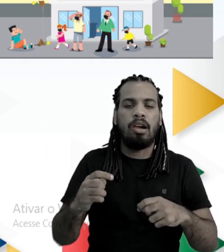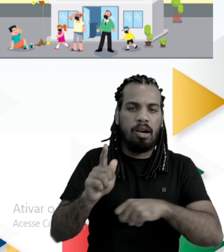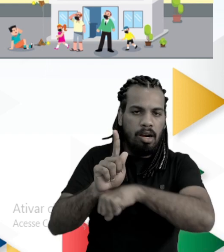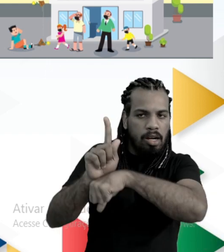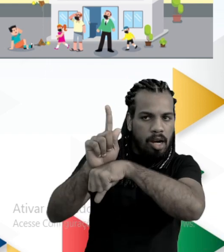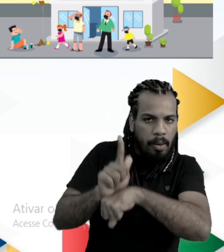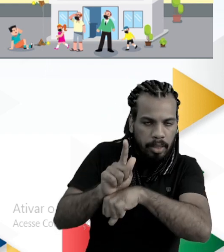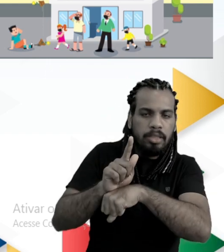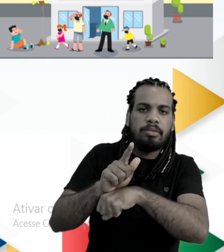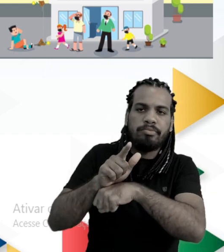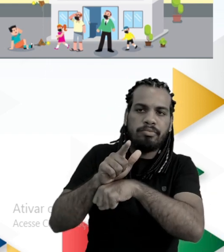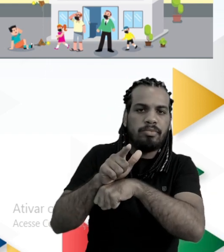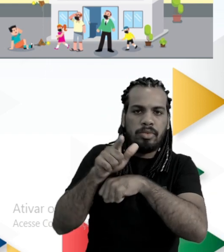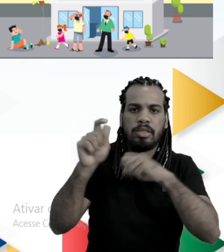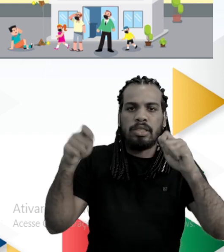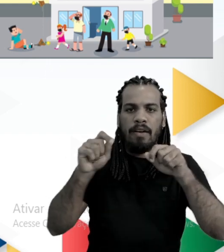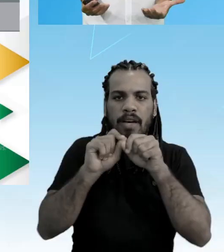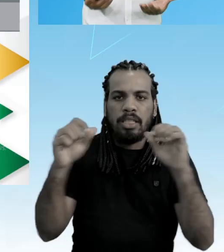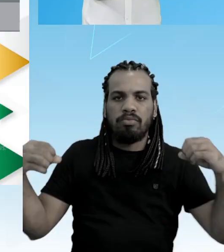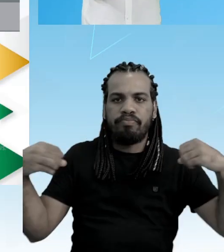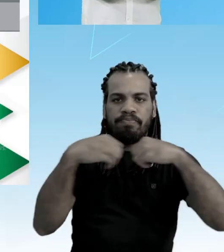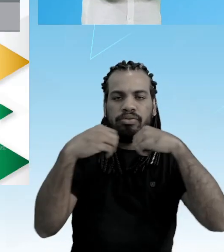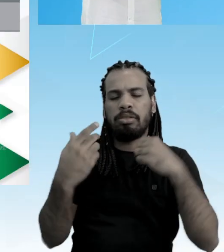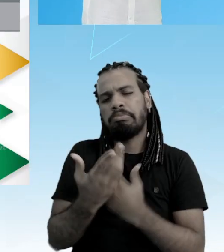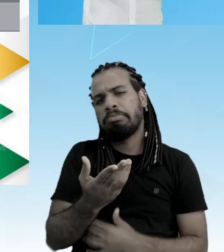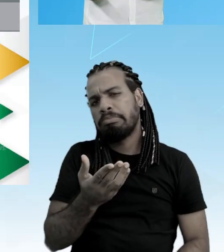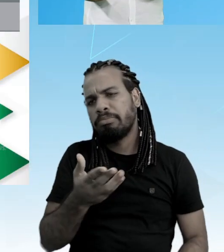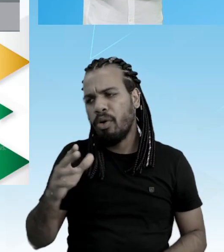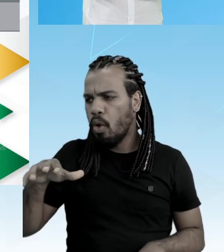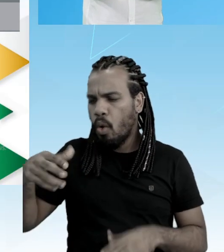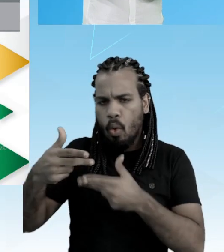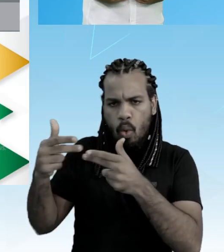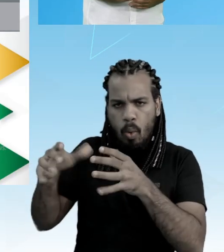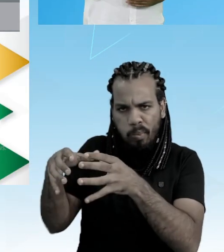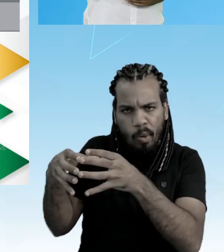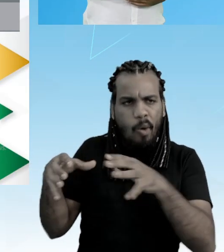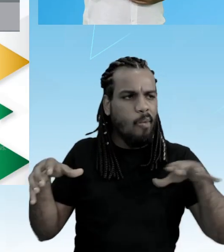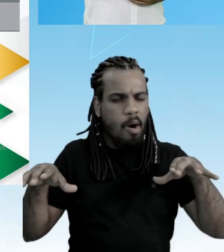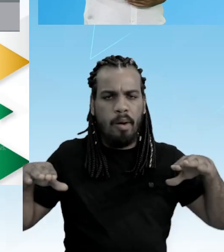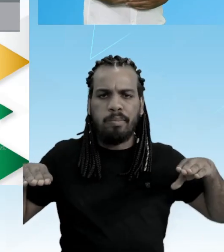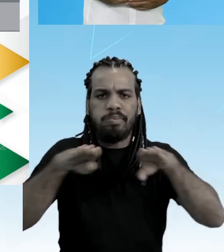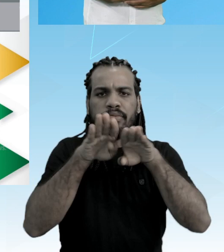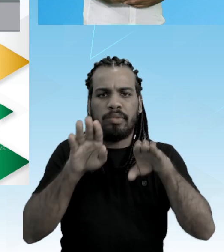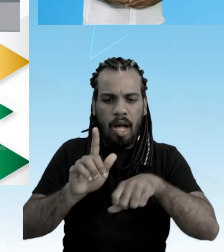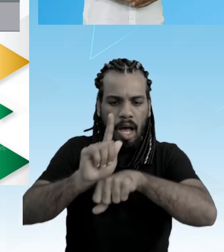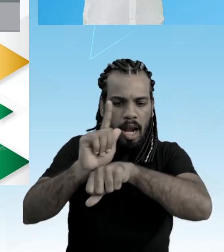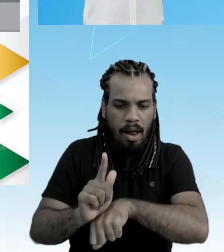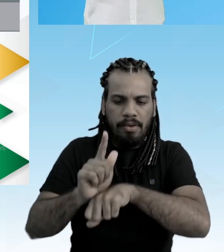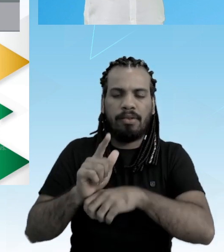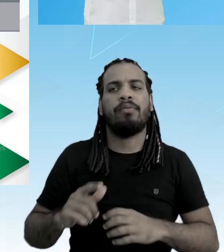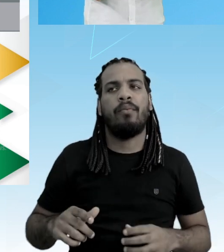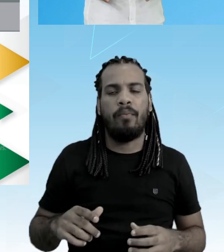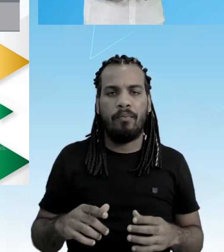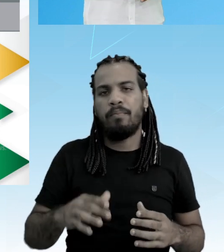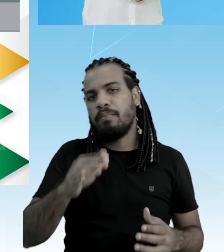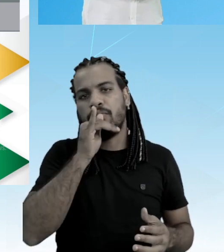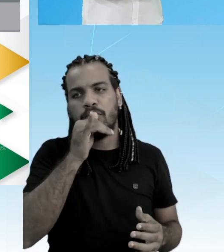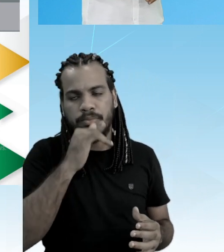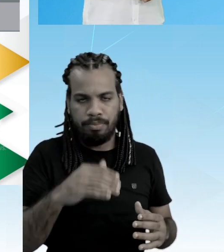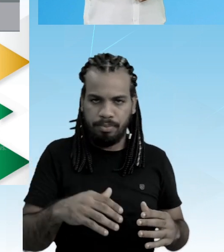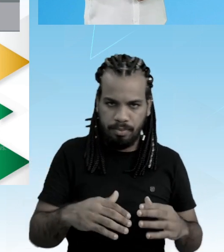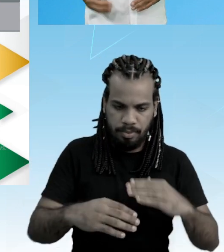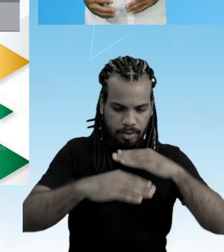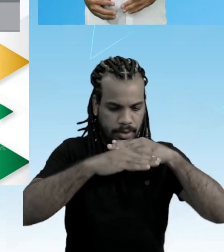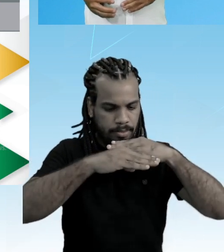em direção uns aos outros. Essa aceleração é chamada de gravidade. Ao nível do mar, a